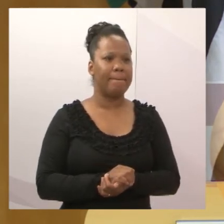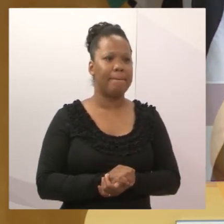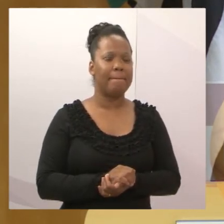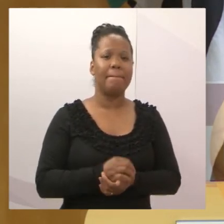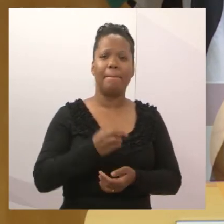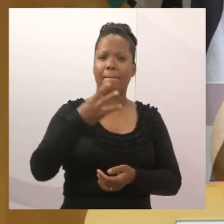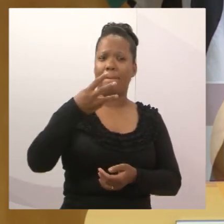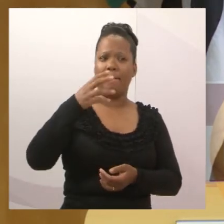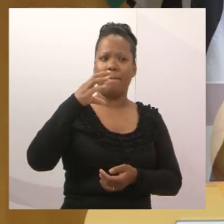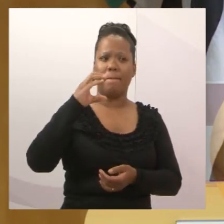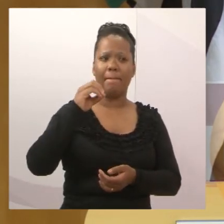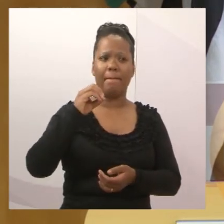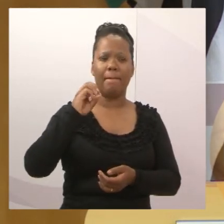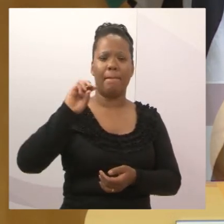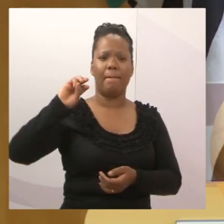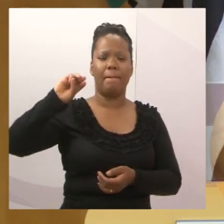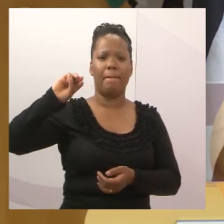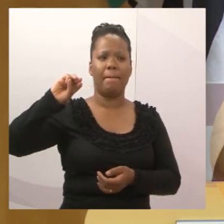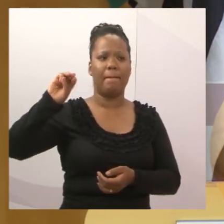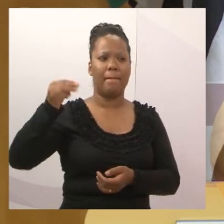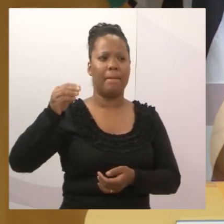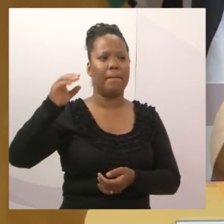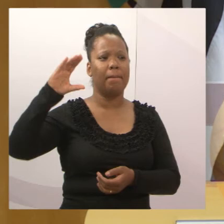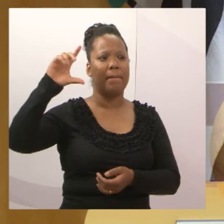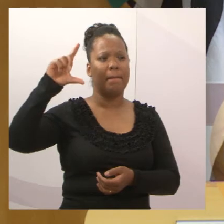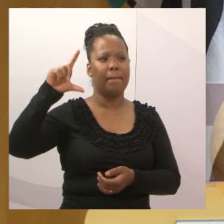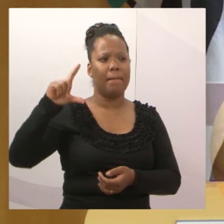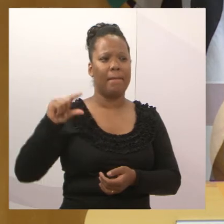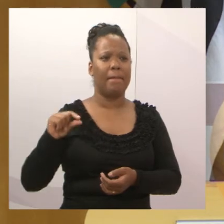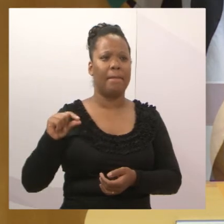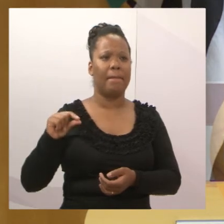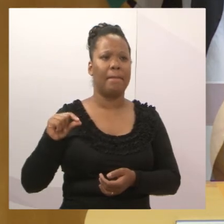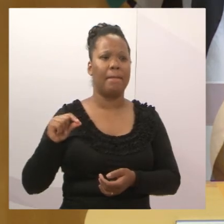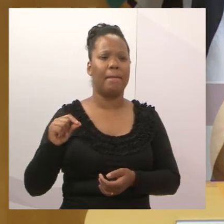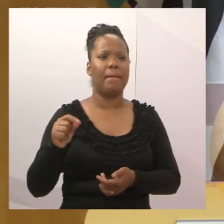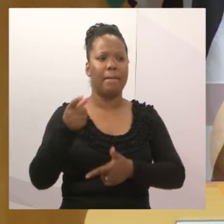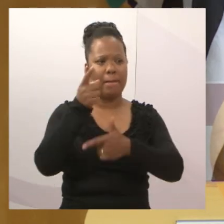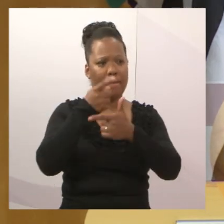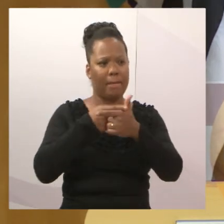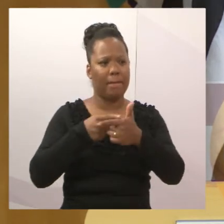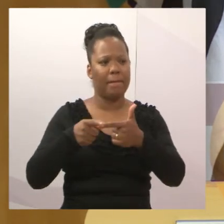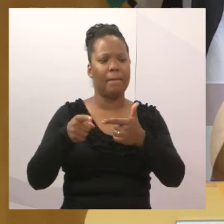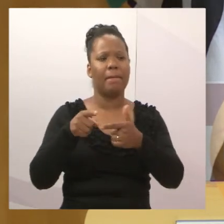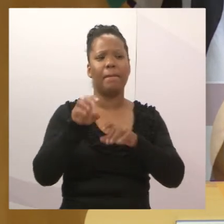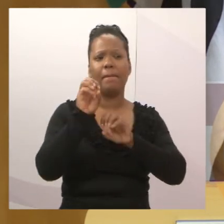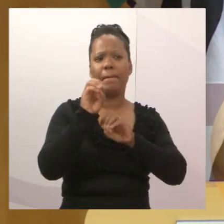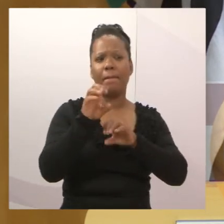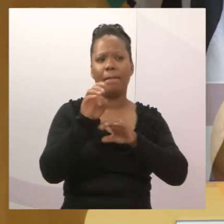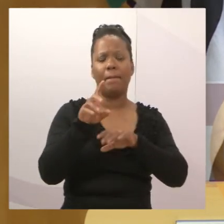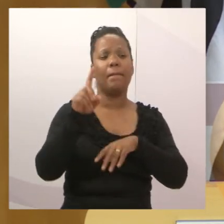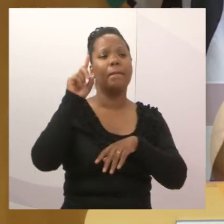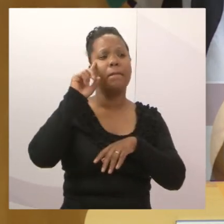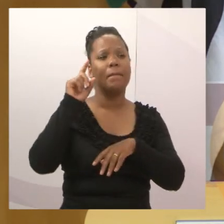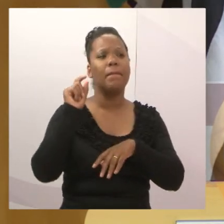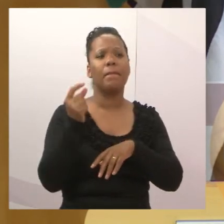30 milhões. Qual que é a divisão de valores da educação por